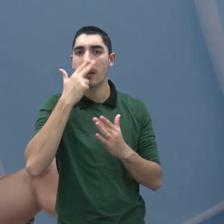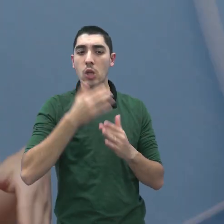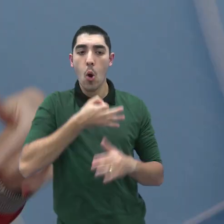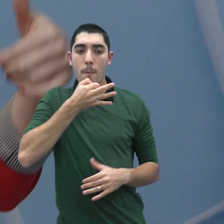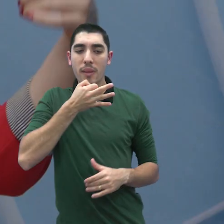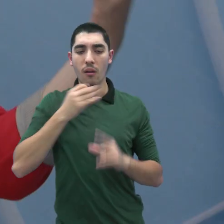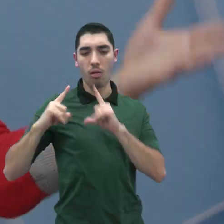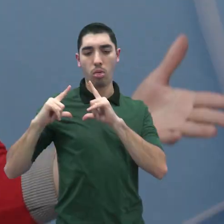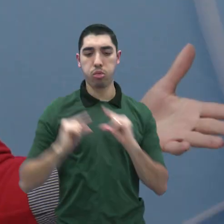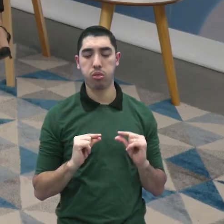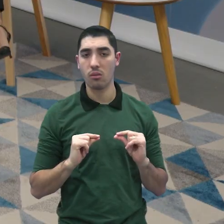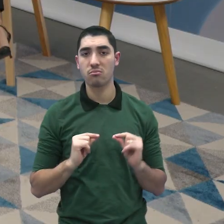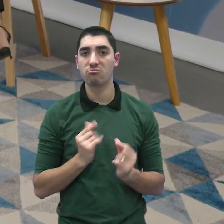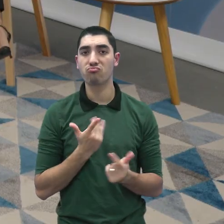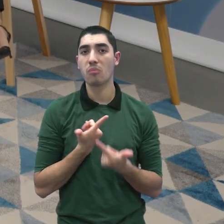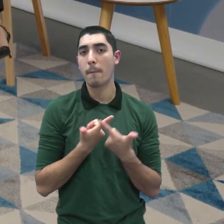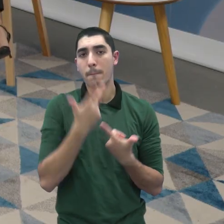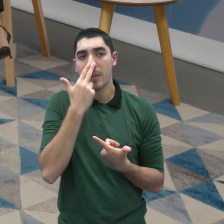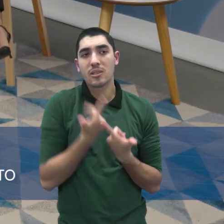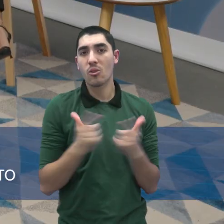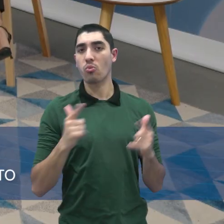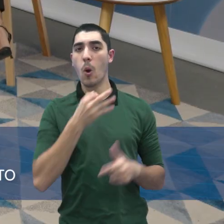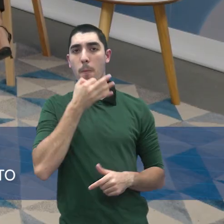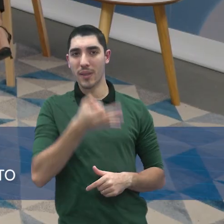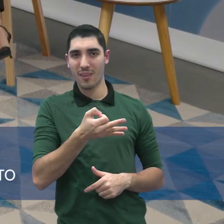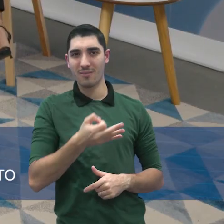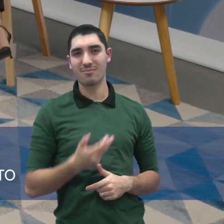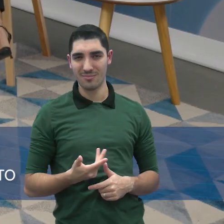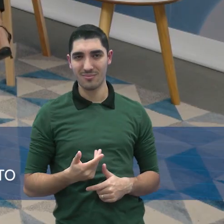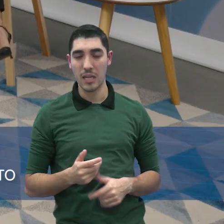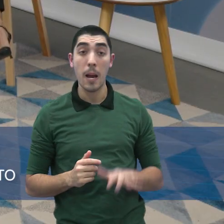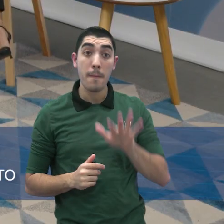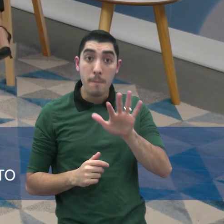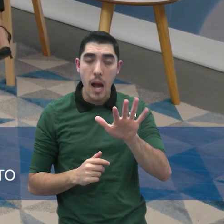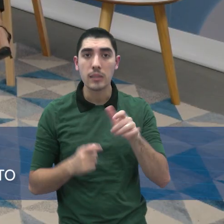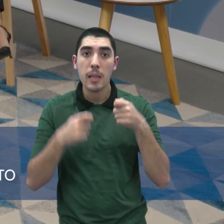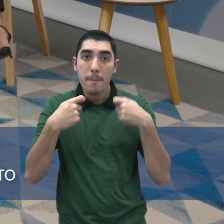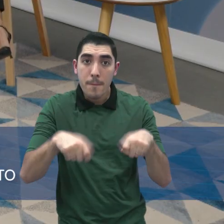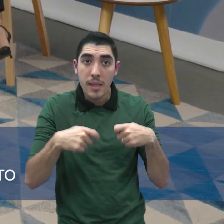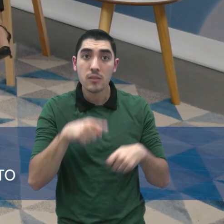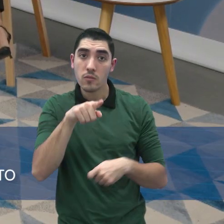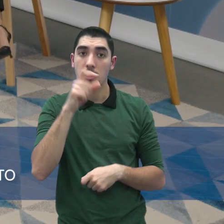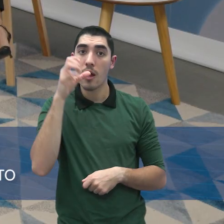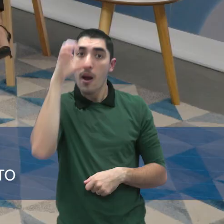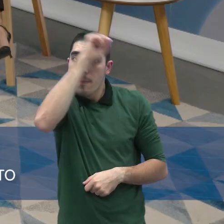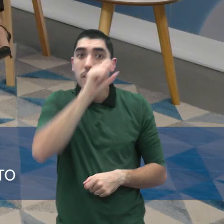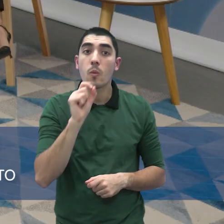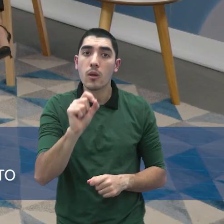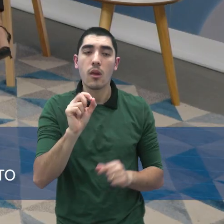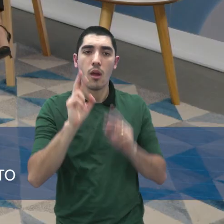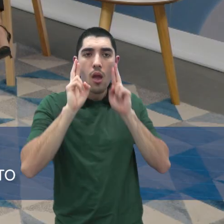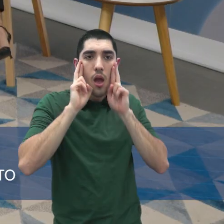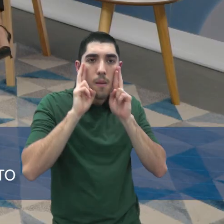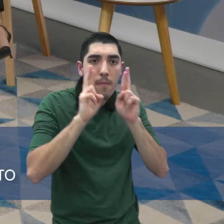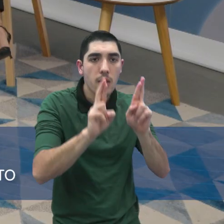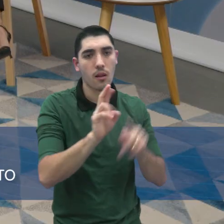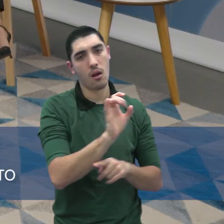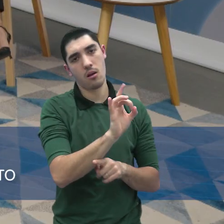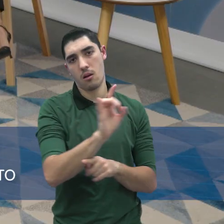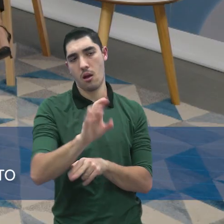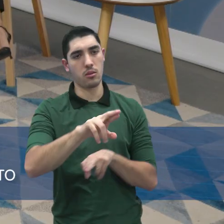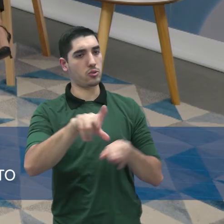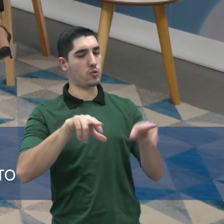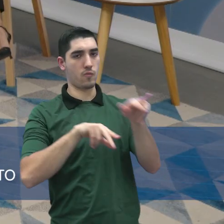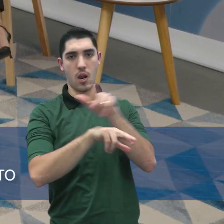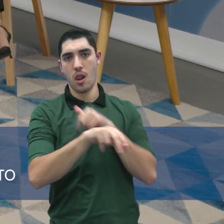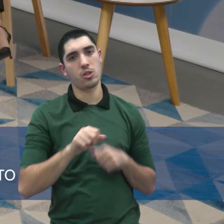bom sinal de que você tem opinião, né? Mas você precisa primeiro respeitar as adversidades e também,